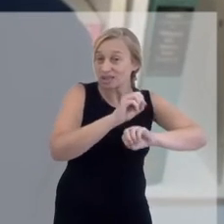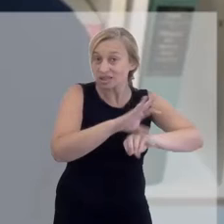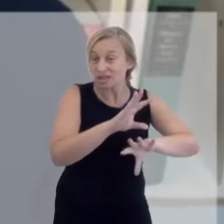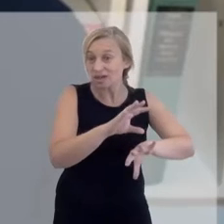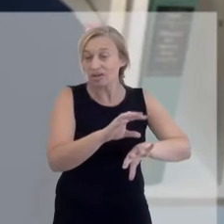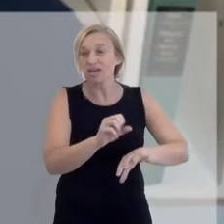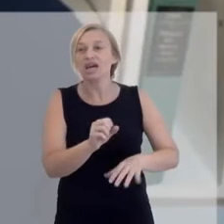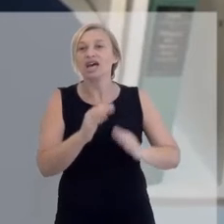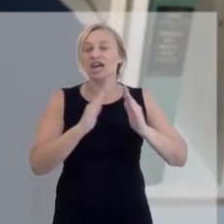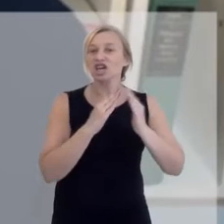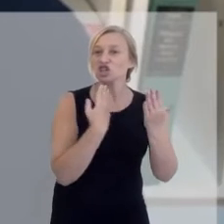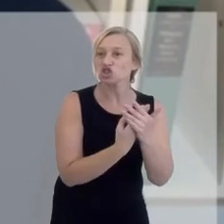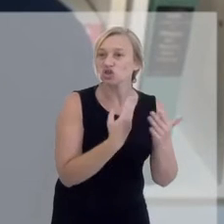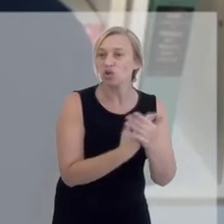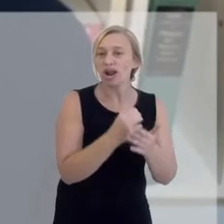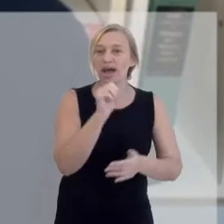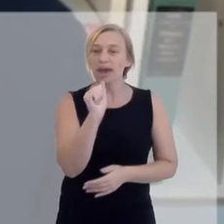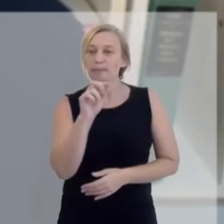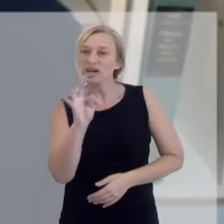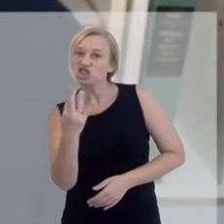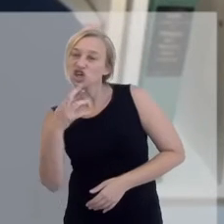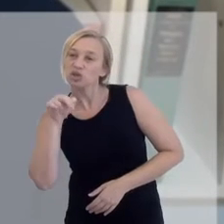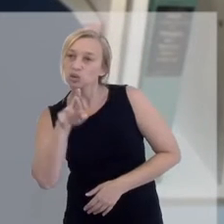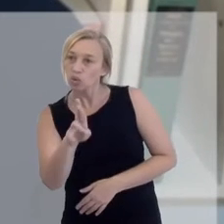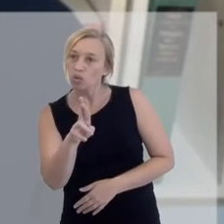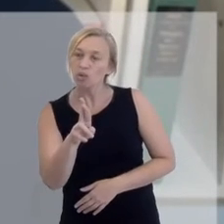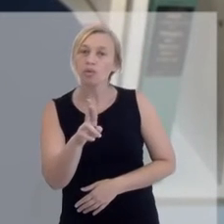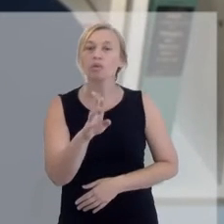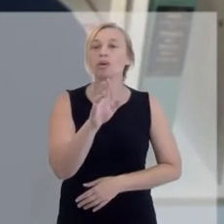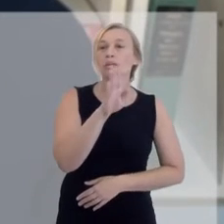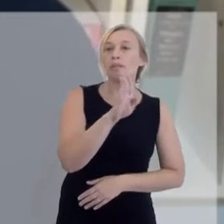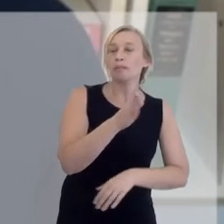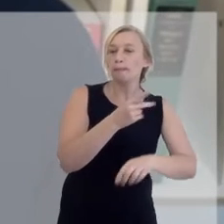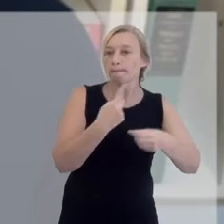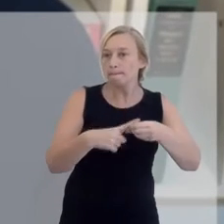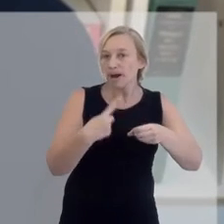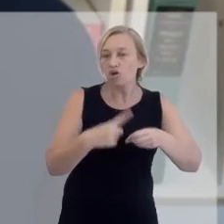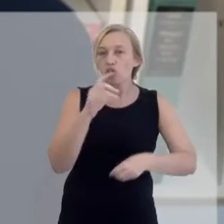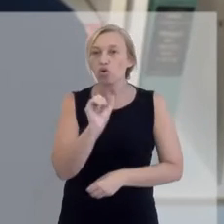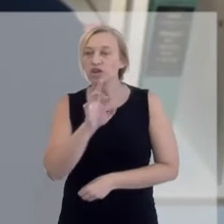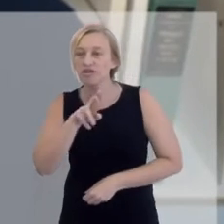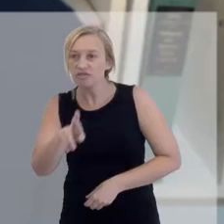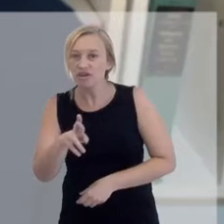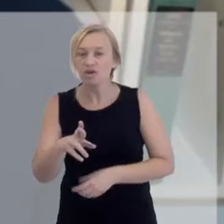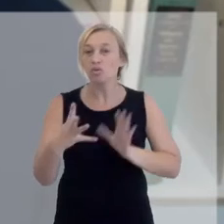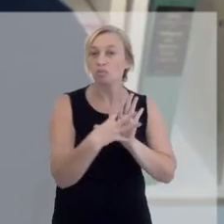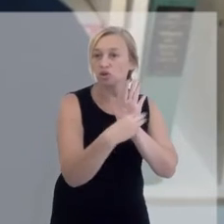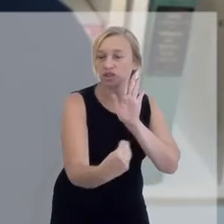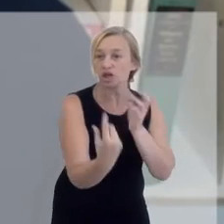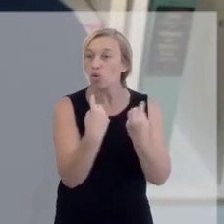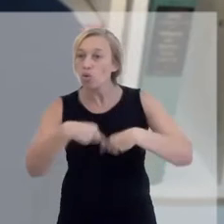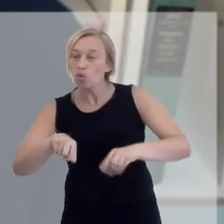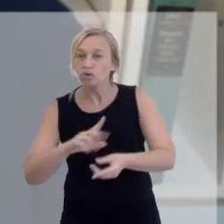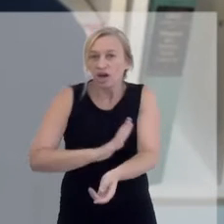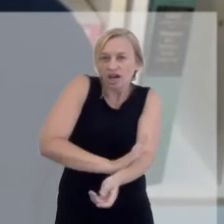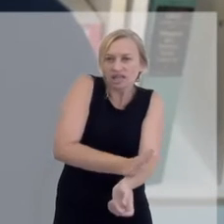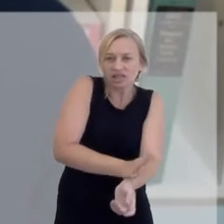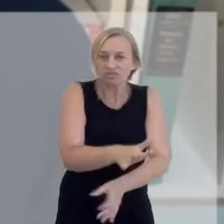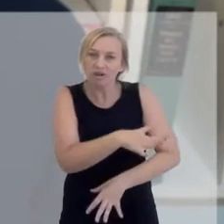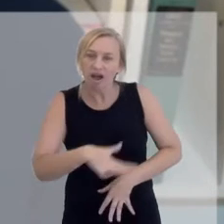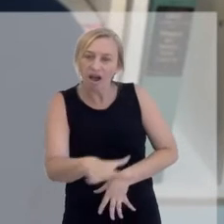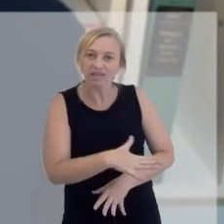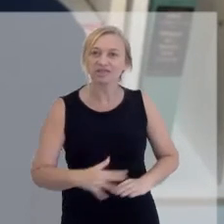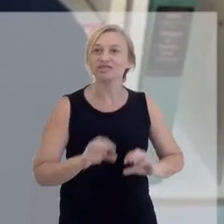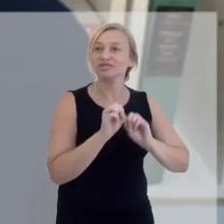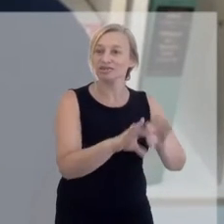Educação na Escola Embaixador Barros Hurtado, no bairro de Cordovil, que tem como projeto ser um modelo de combate ao racismo